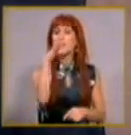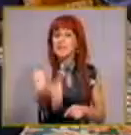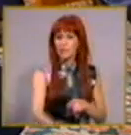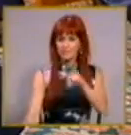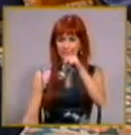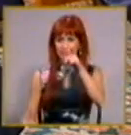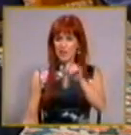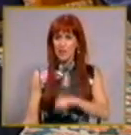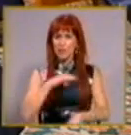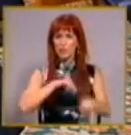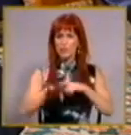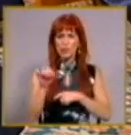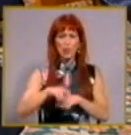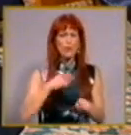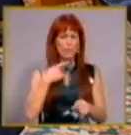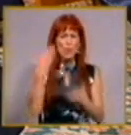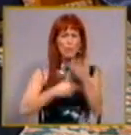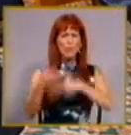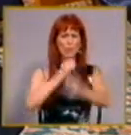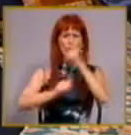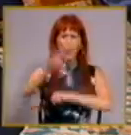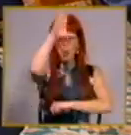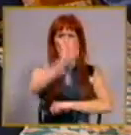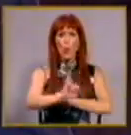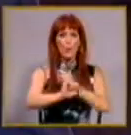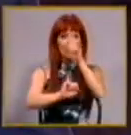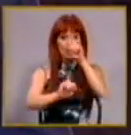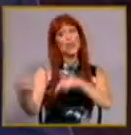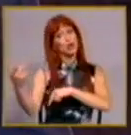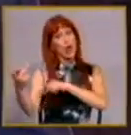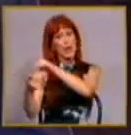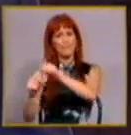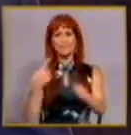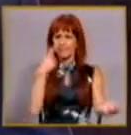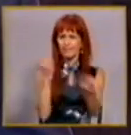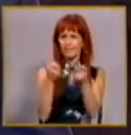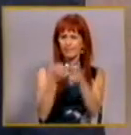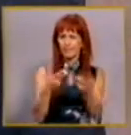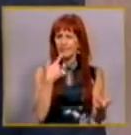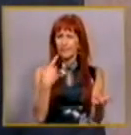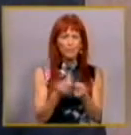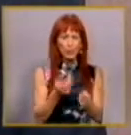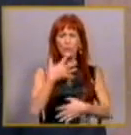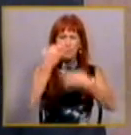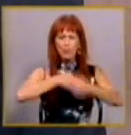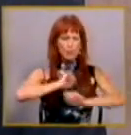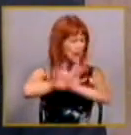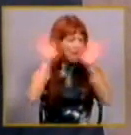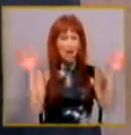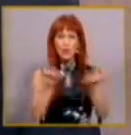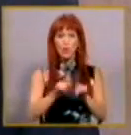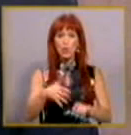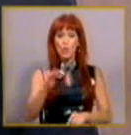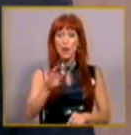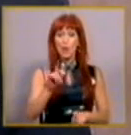O Tó José Junqueiro disse aqui que esta era também uma moção de censura à Troika. E isto aproxima de forma absolutamente clara o